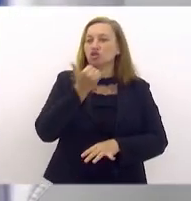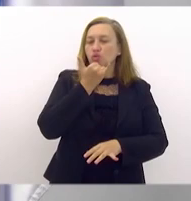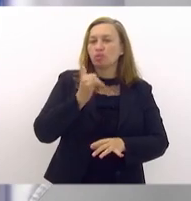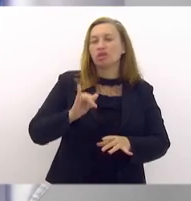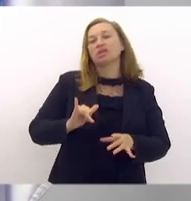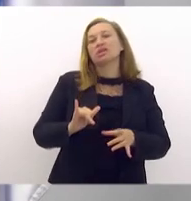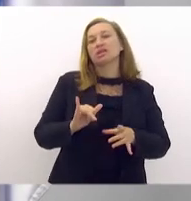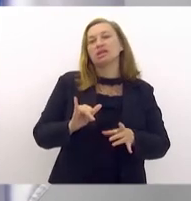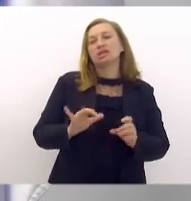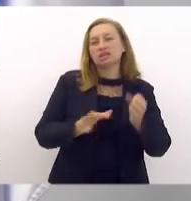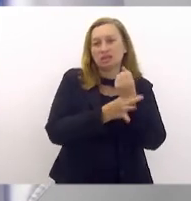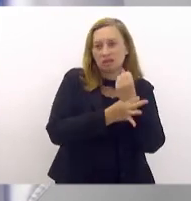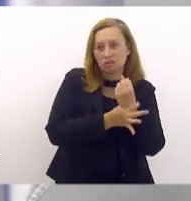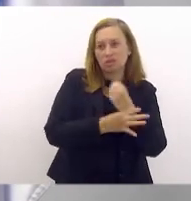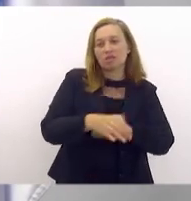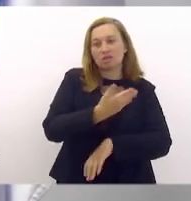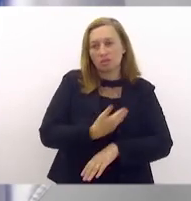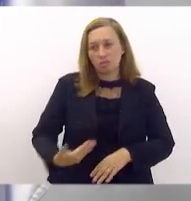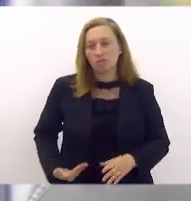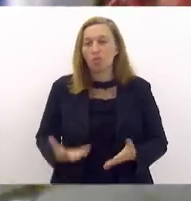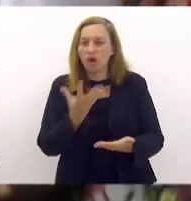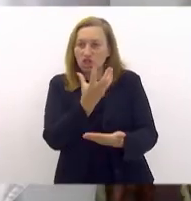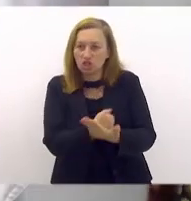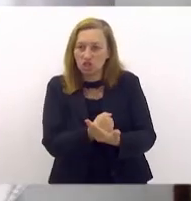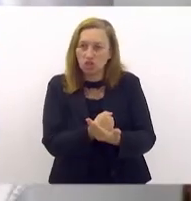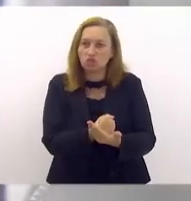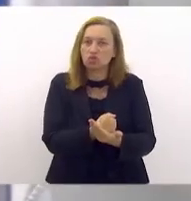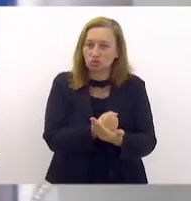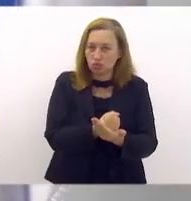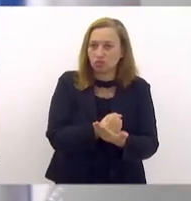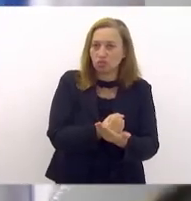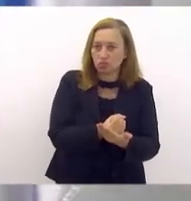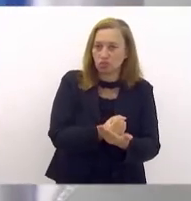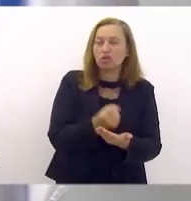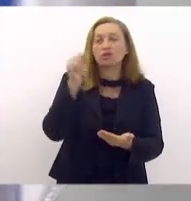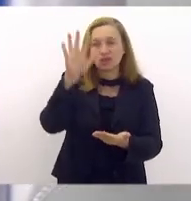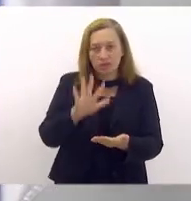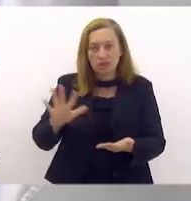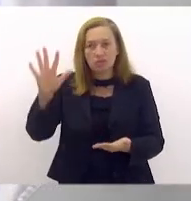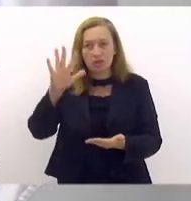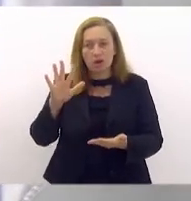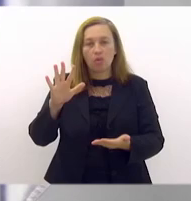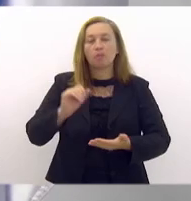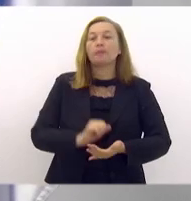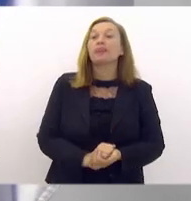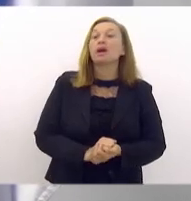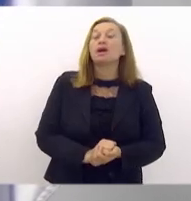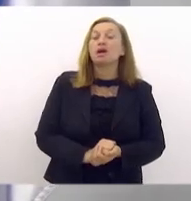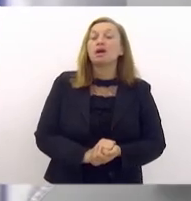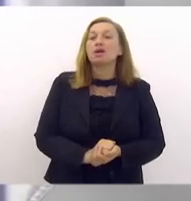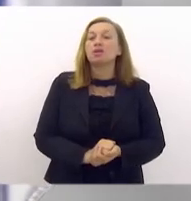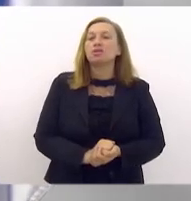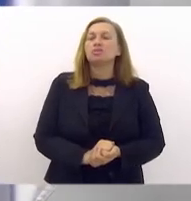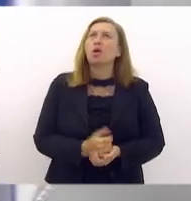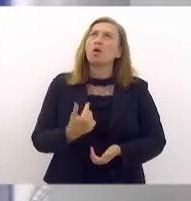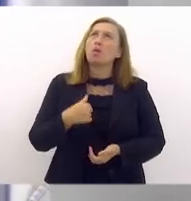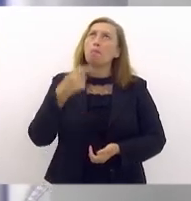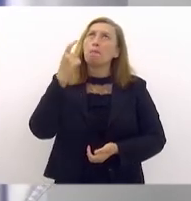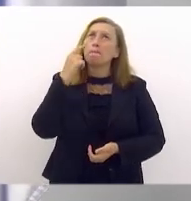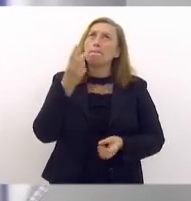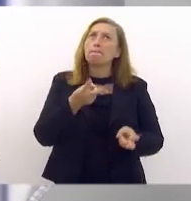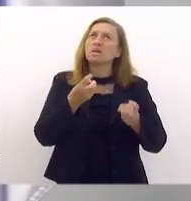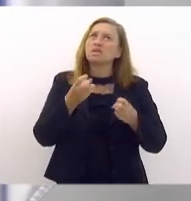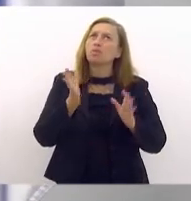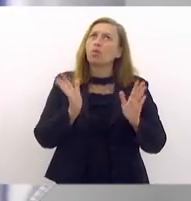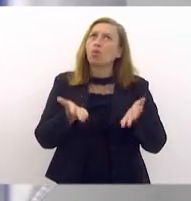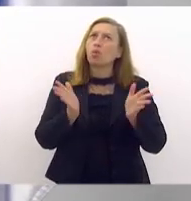de ocorrência nacional, ou pelo menos uma base de dados nacional, né? Eu percebo que